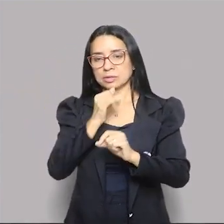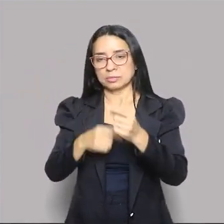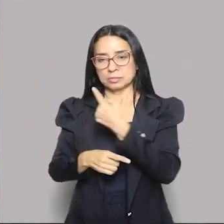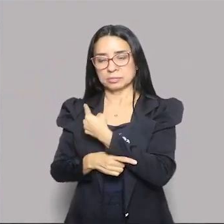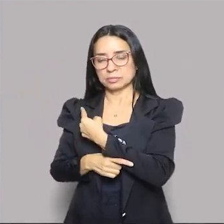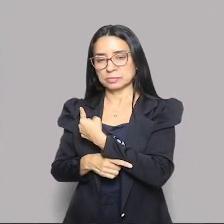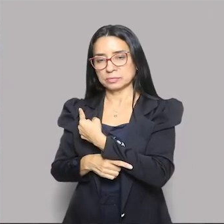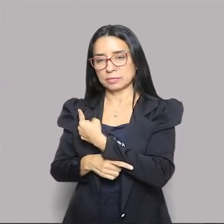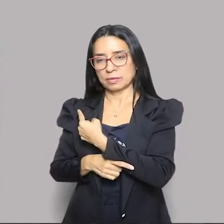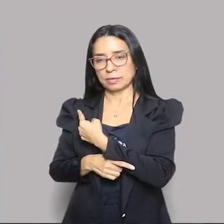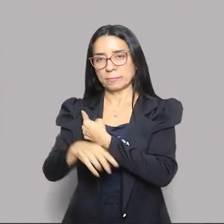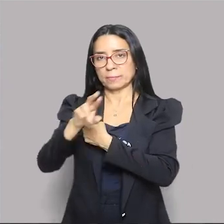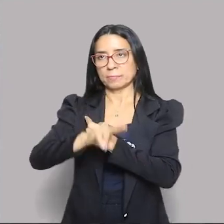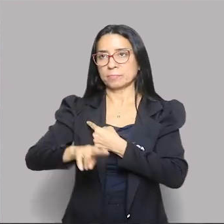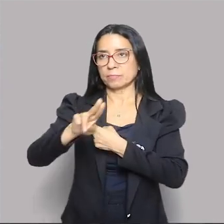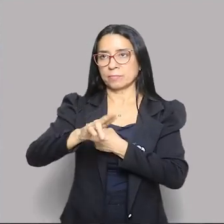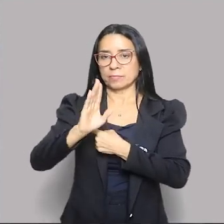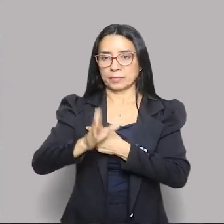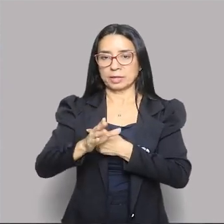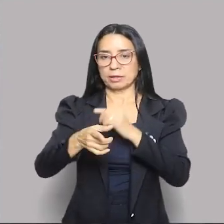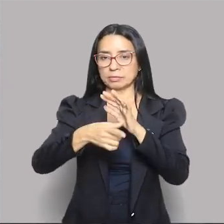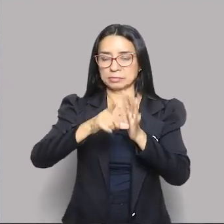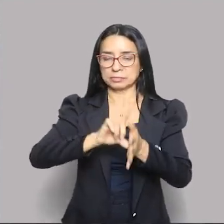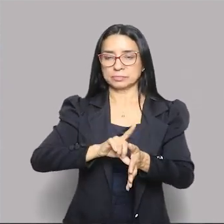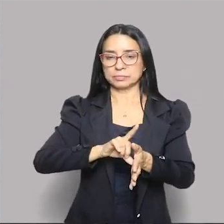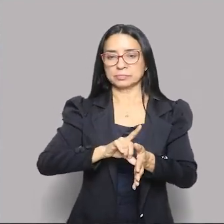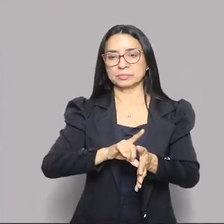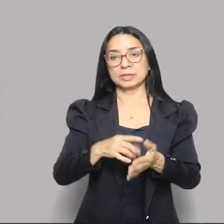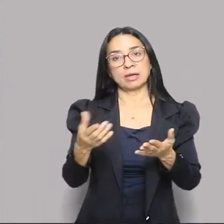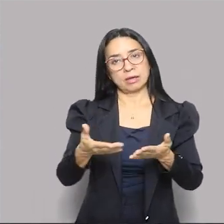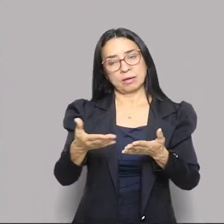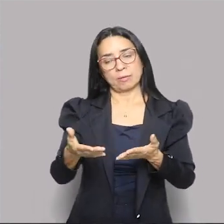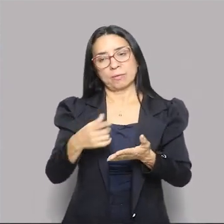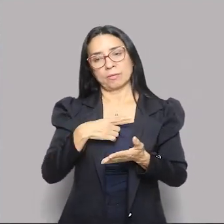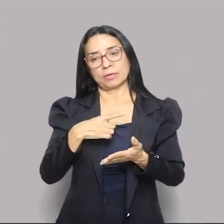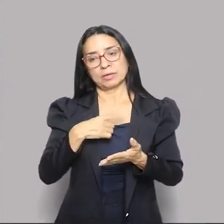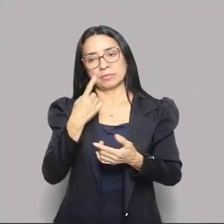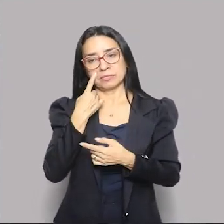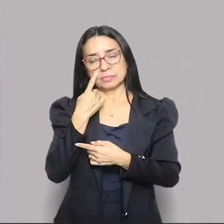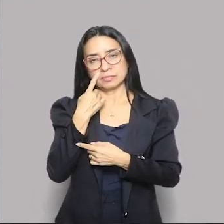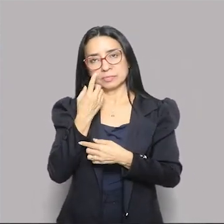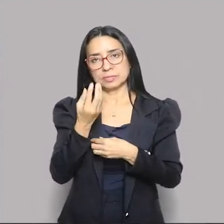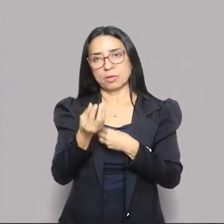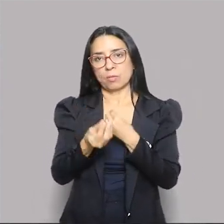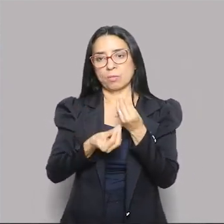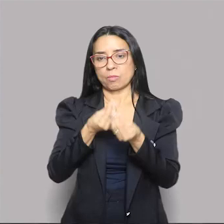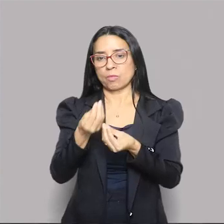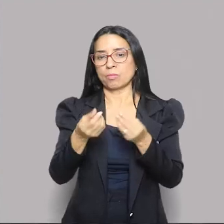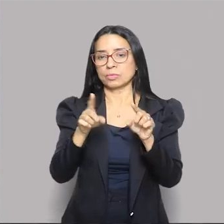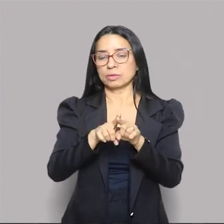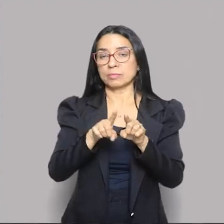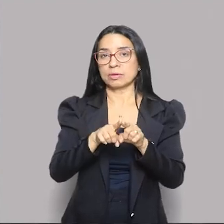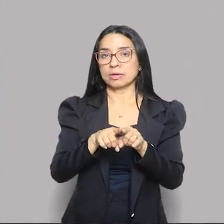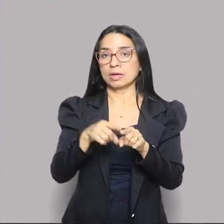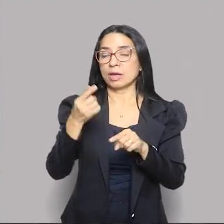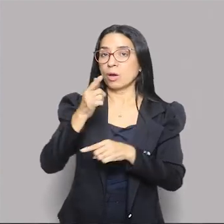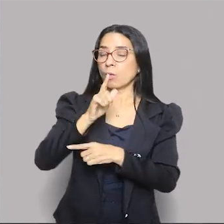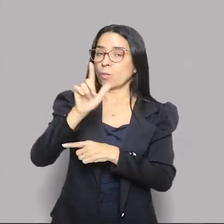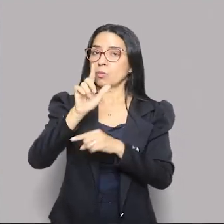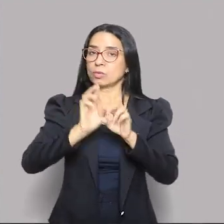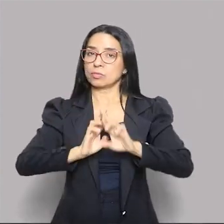que nós já utilizamos, né, anteriormente, mas só que dessa vez, olha como também é uma outra maneira, uma